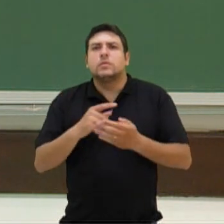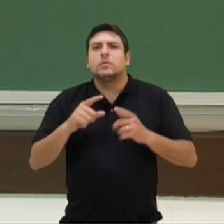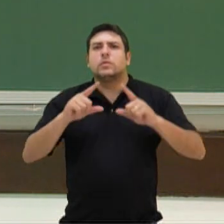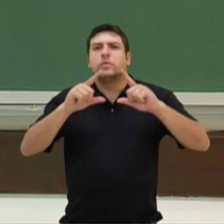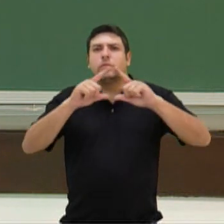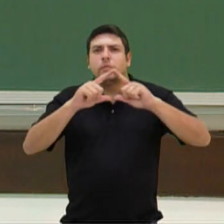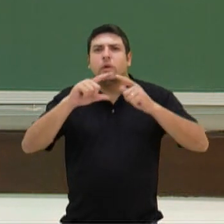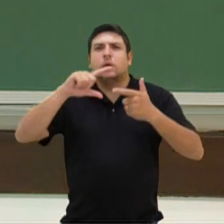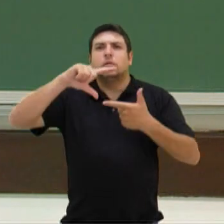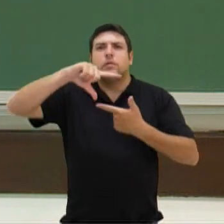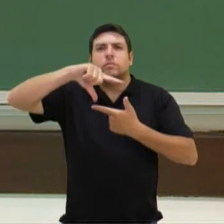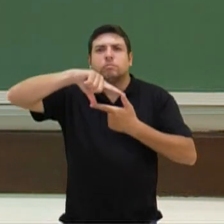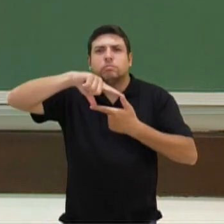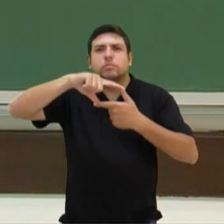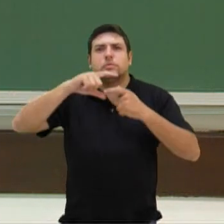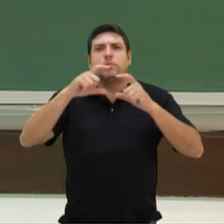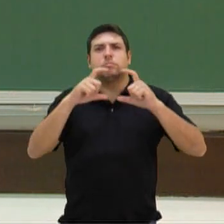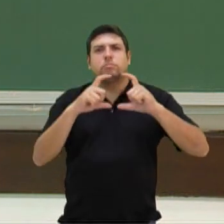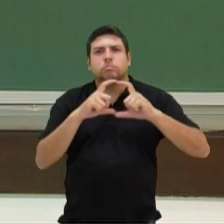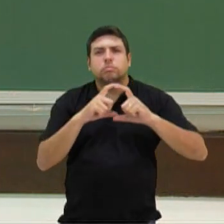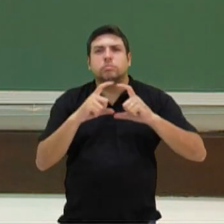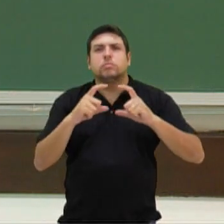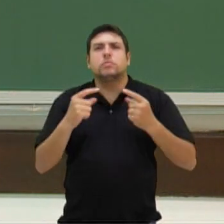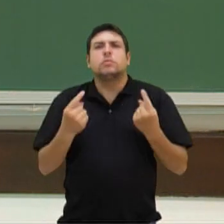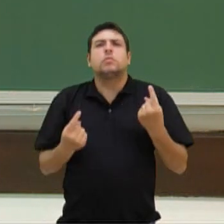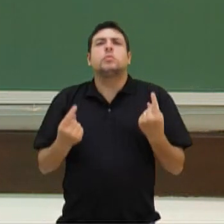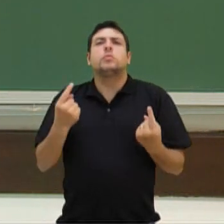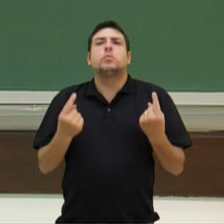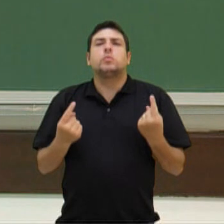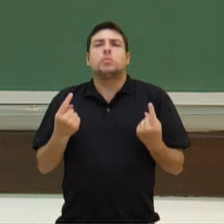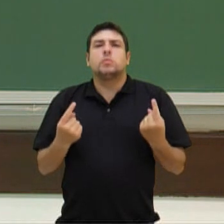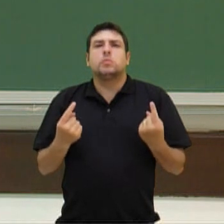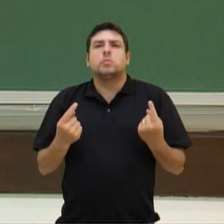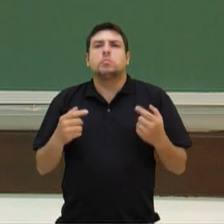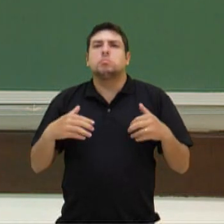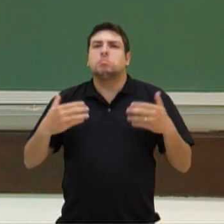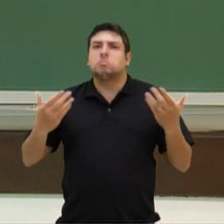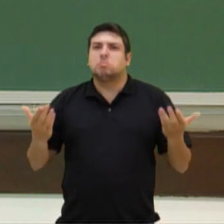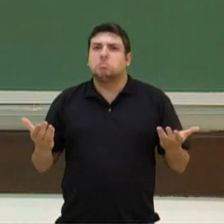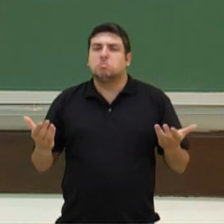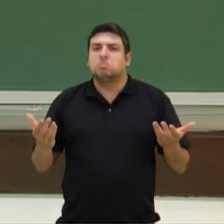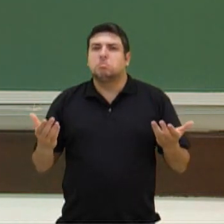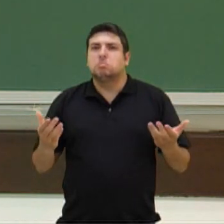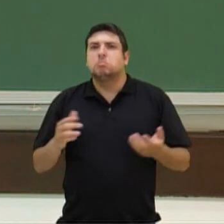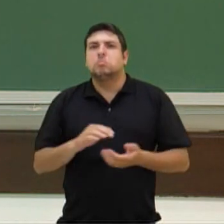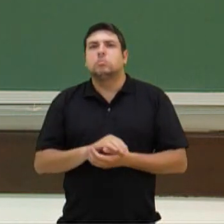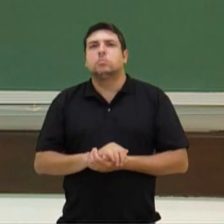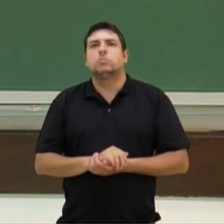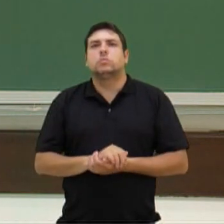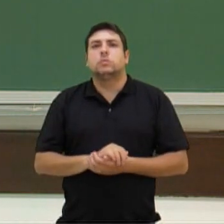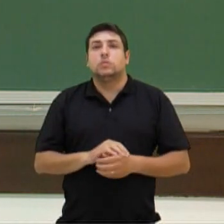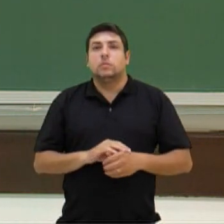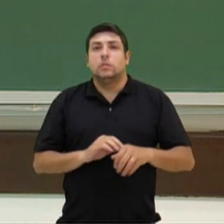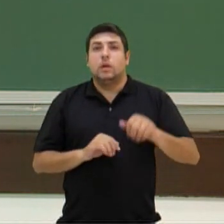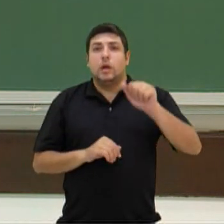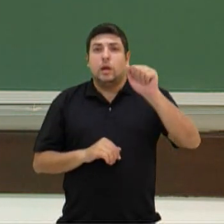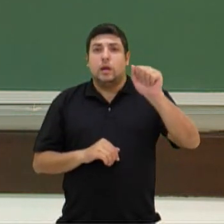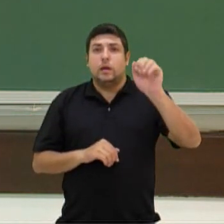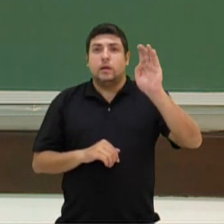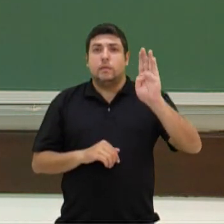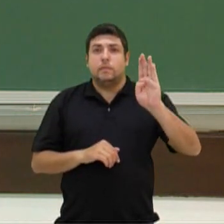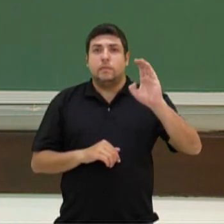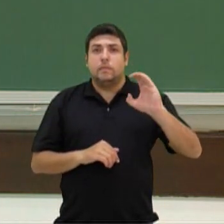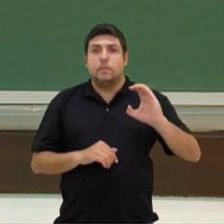a figura formada através dessas coordenadas? Vamos verificar ali, ó, A, B, C e